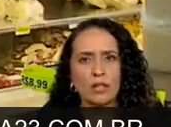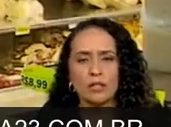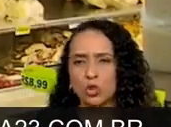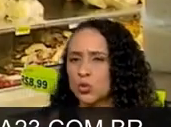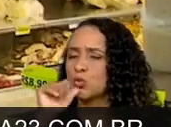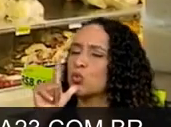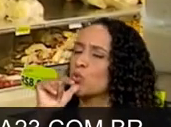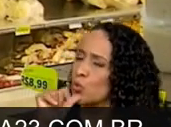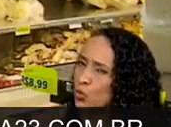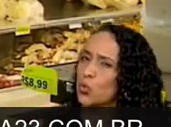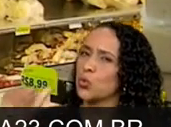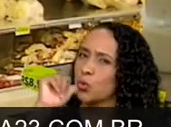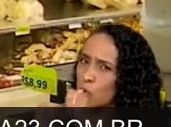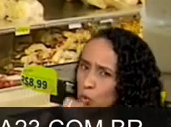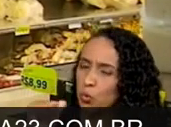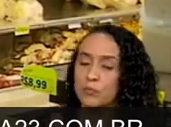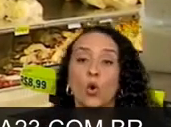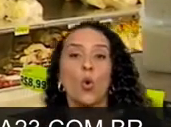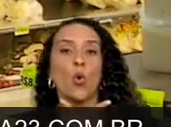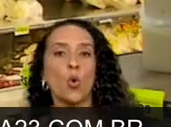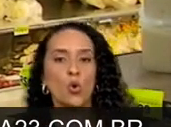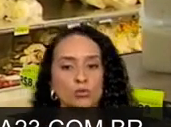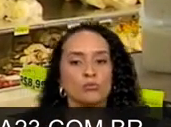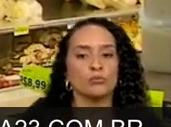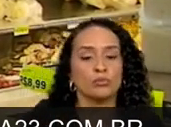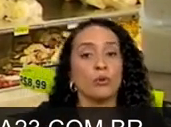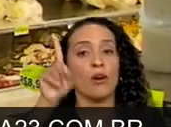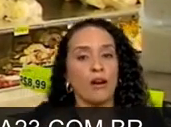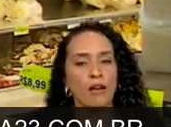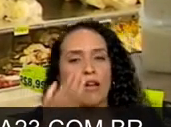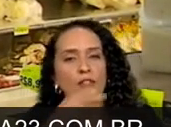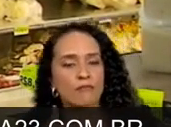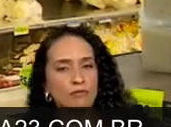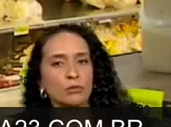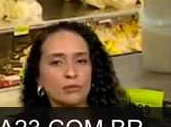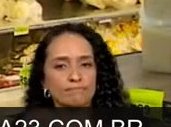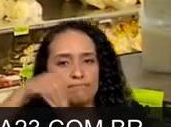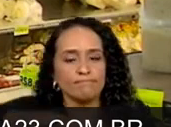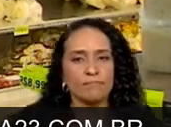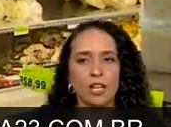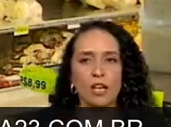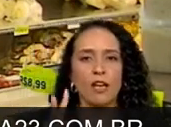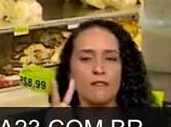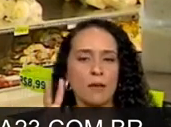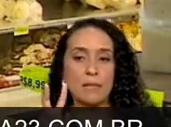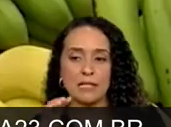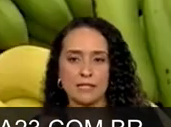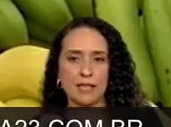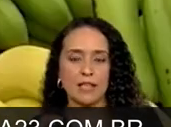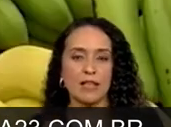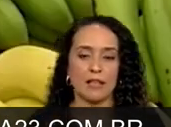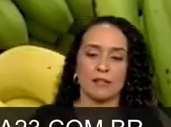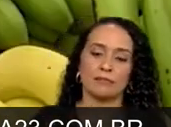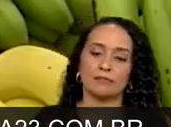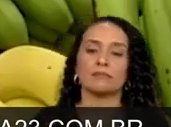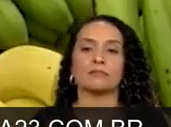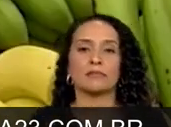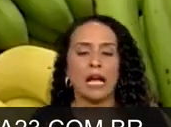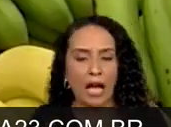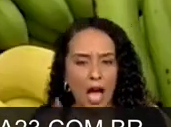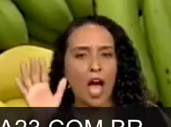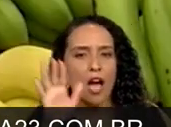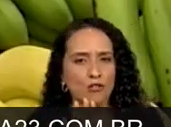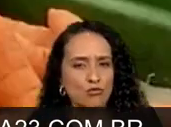hidratação. Outros aliados contra a doença são as frutas ricas em vitamina C, como laranja, acerola e kiwi, que também contribuem